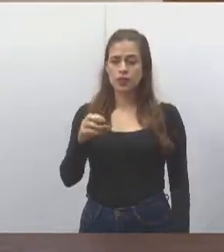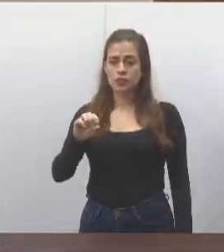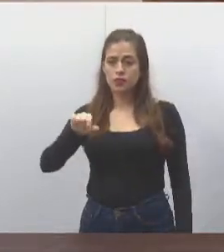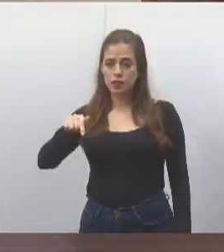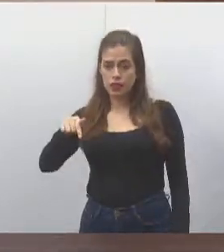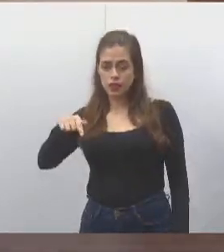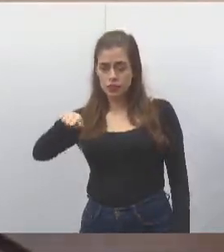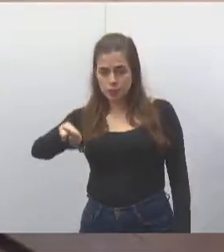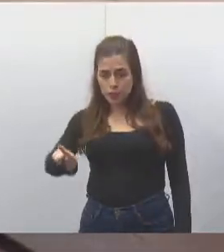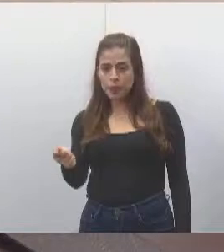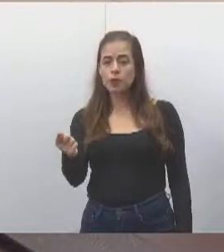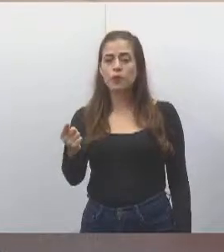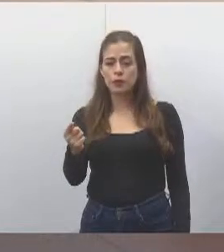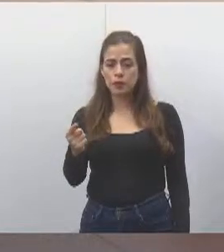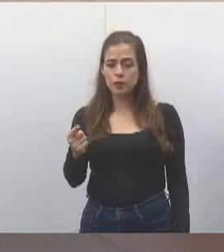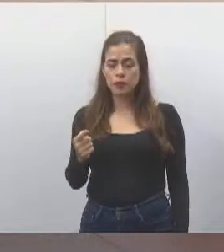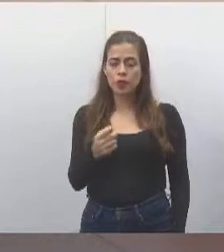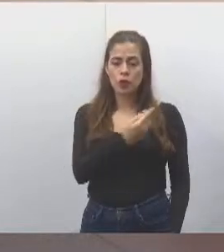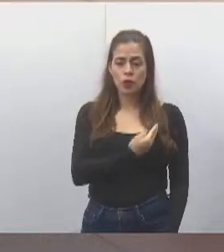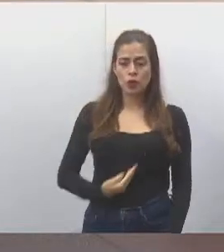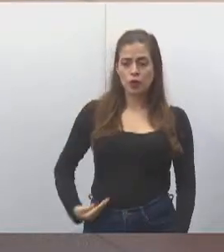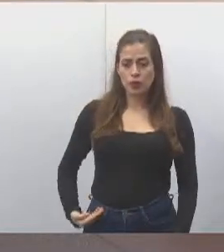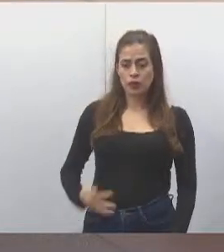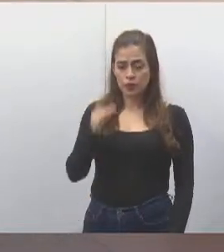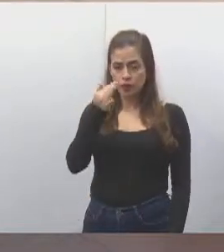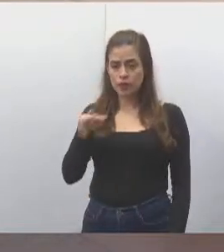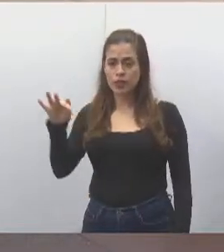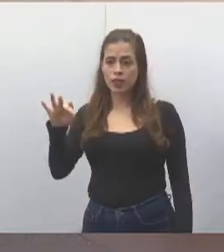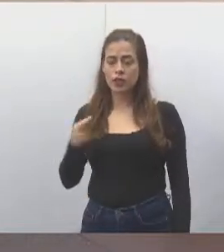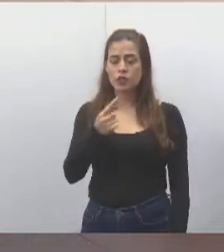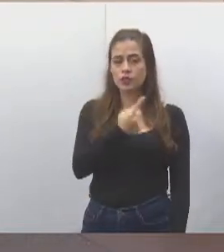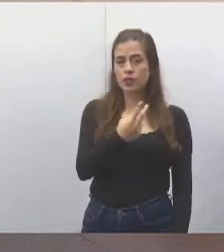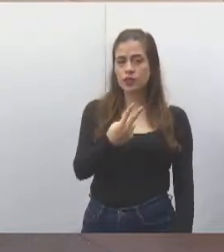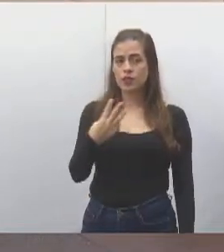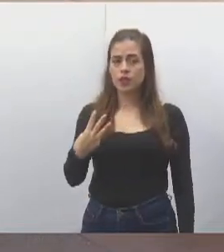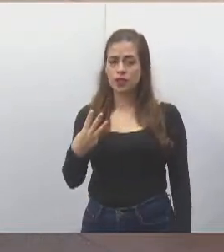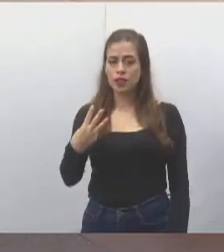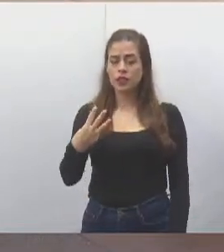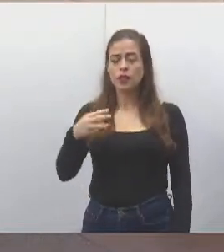50.307.000, governo federal 133 milhões